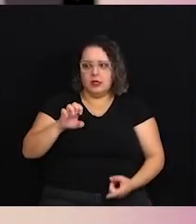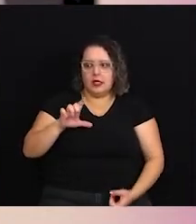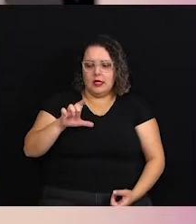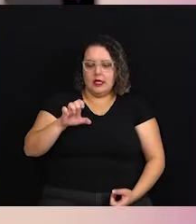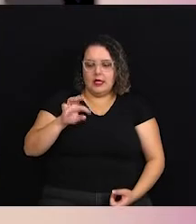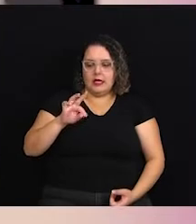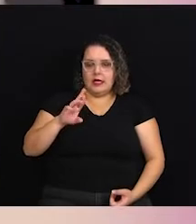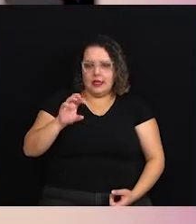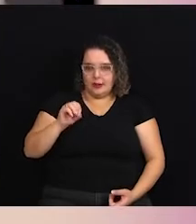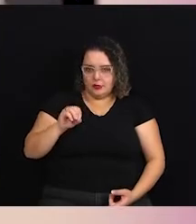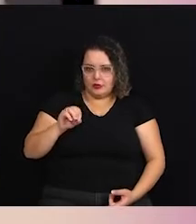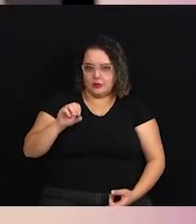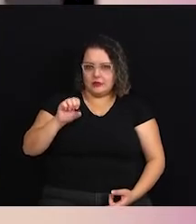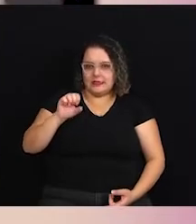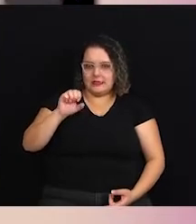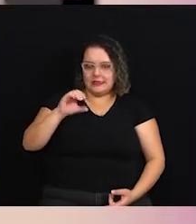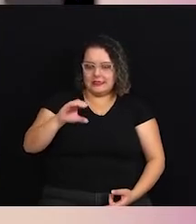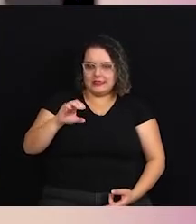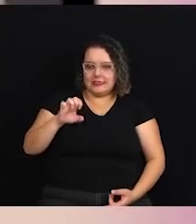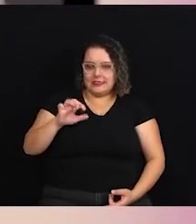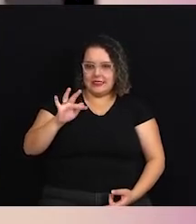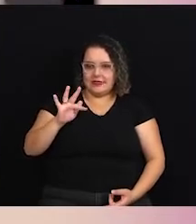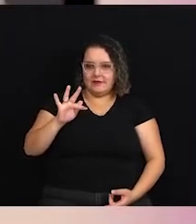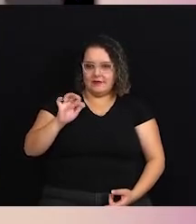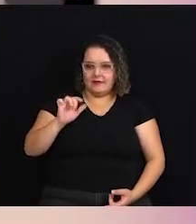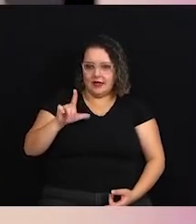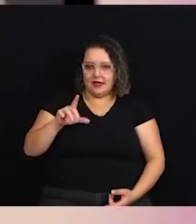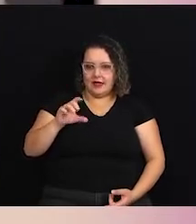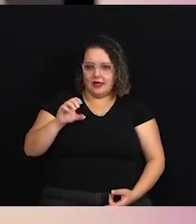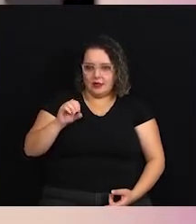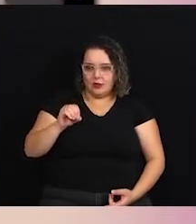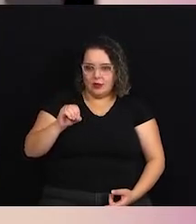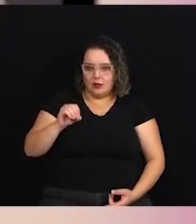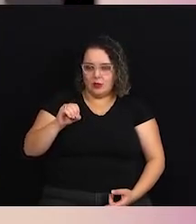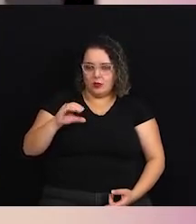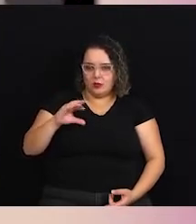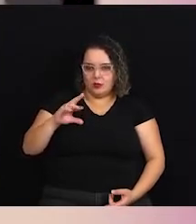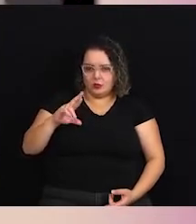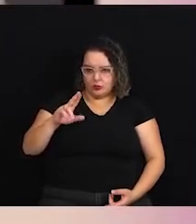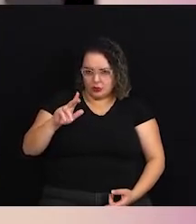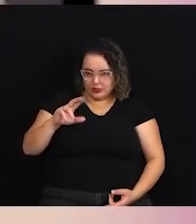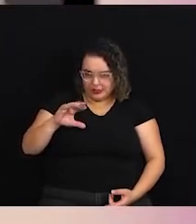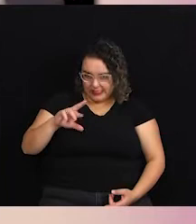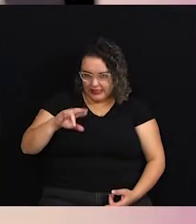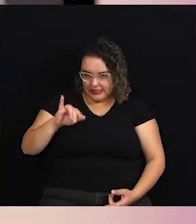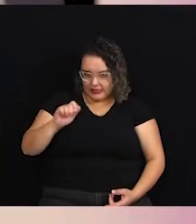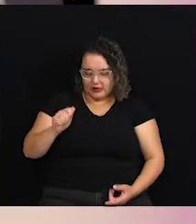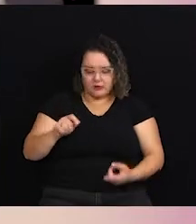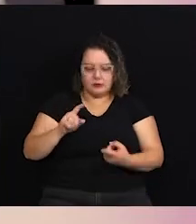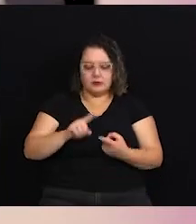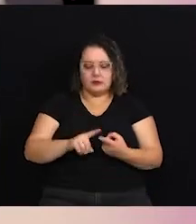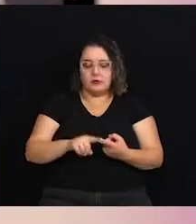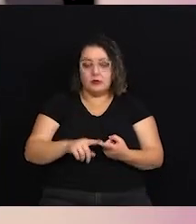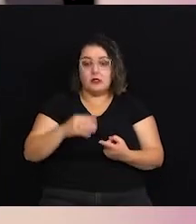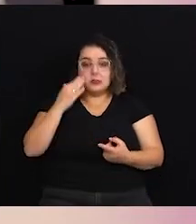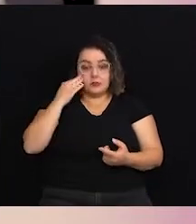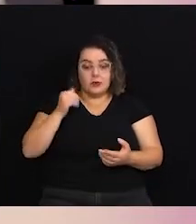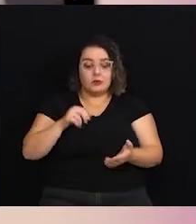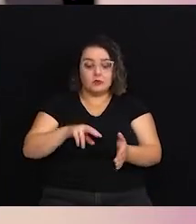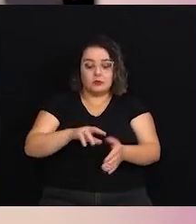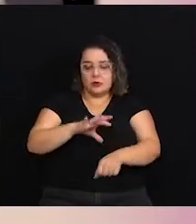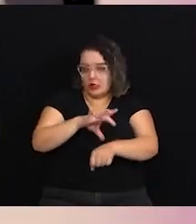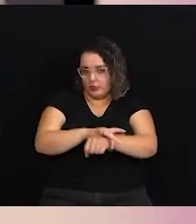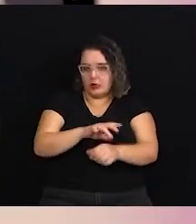eletroencefalografia que tenta captar a atividade elétrica cerebral né sabendo que a epilepsia é